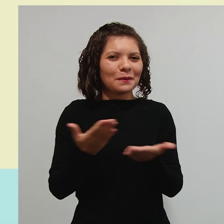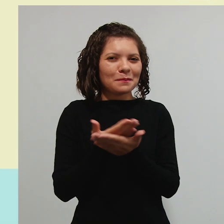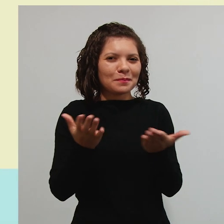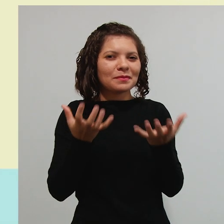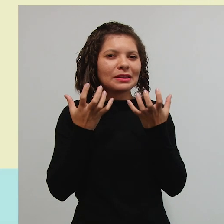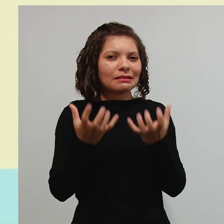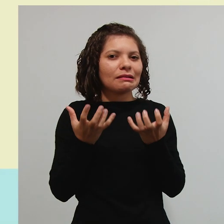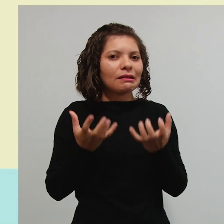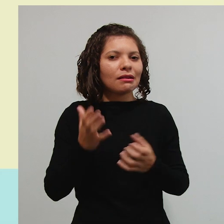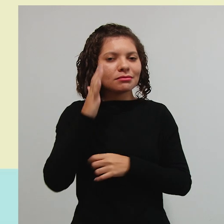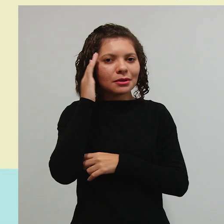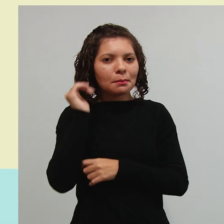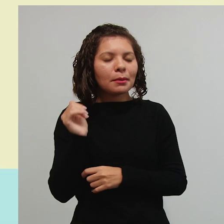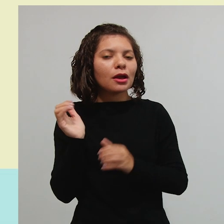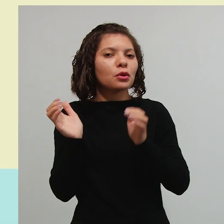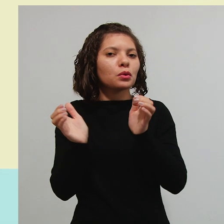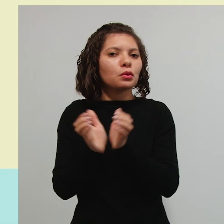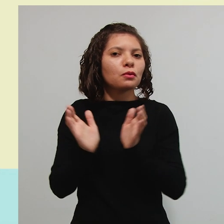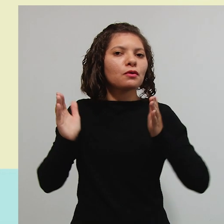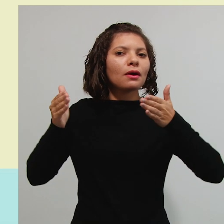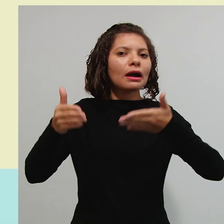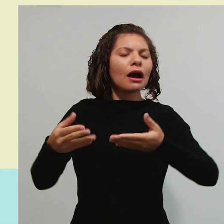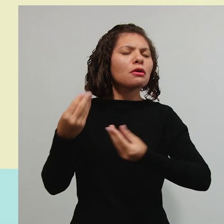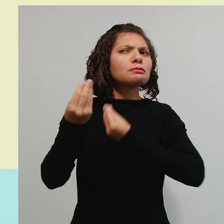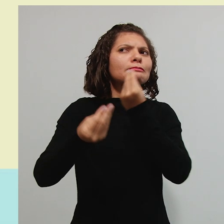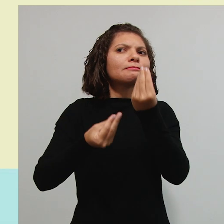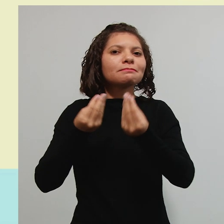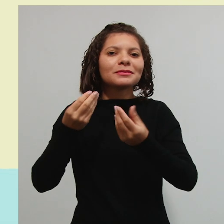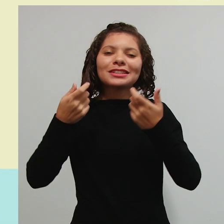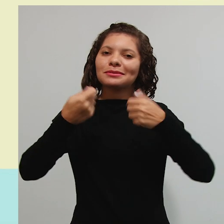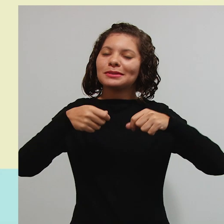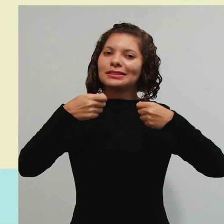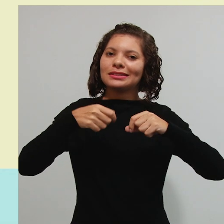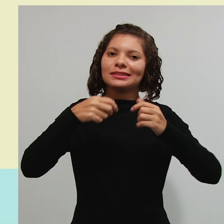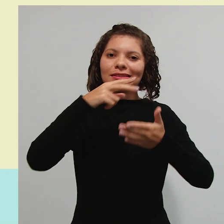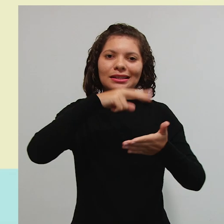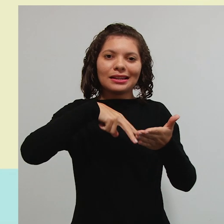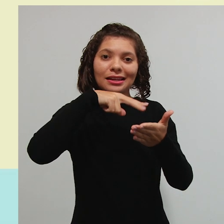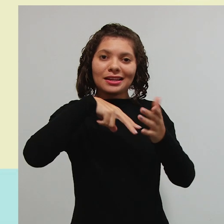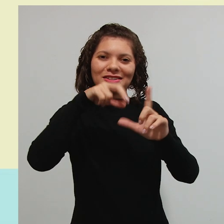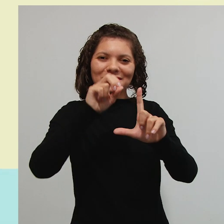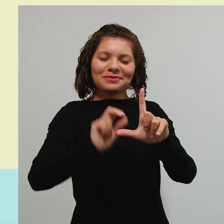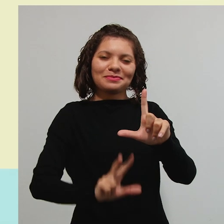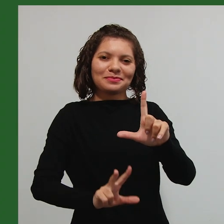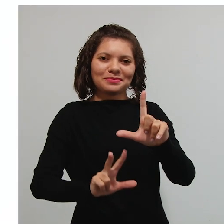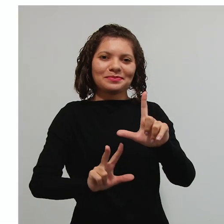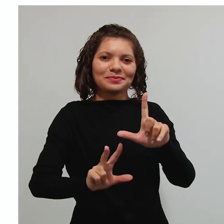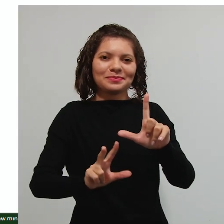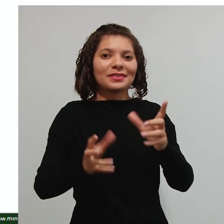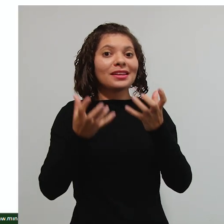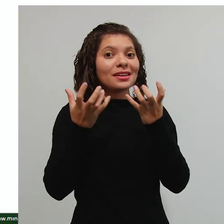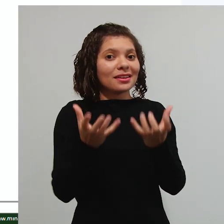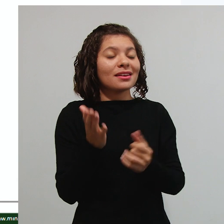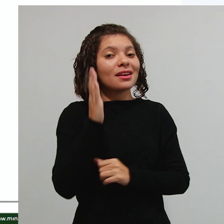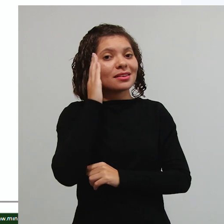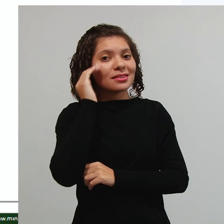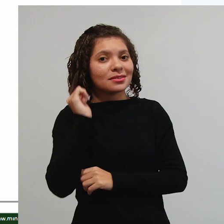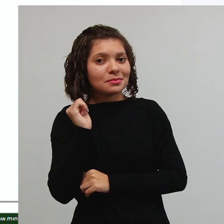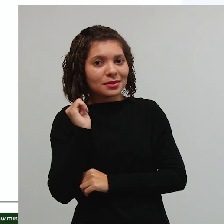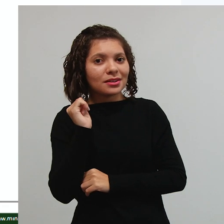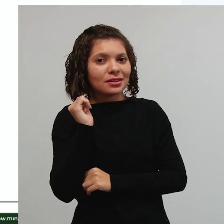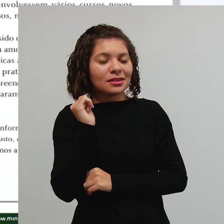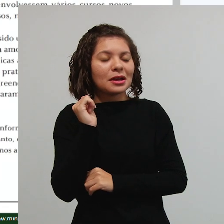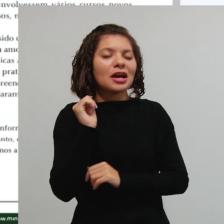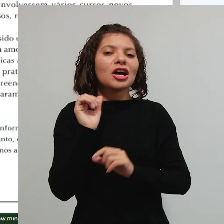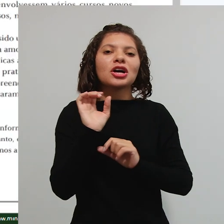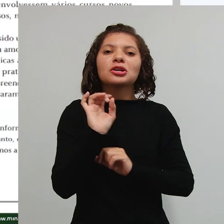saber na íntegra o que são os grupos focais e como eles se organizam, leia o material que está disponível lá. Se você quiser saber mais, então, aí